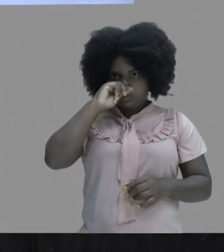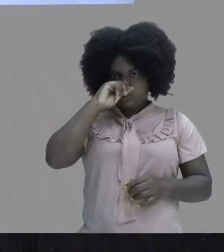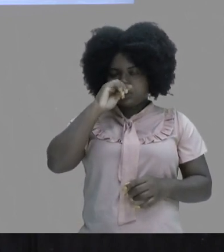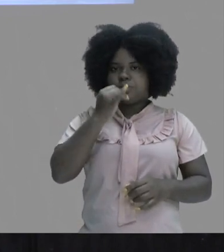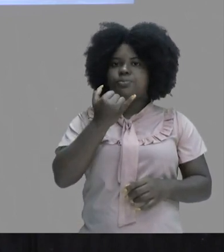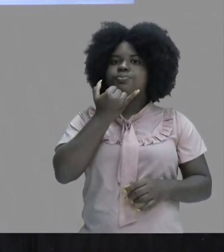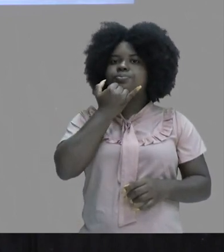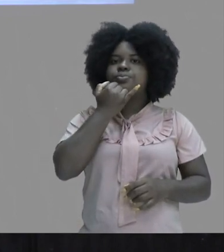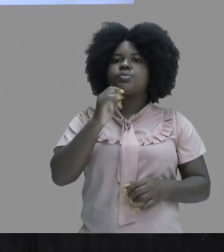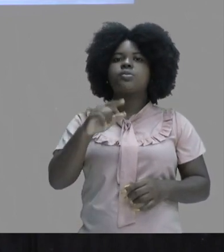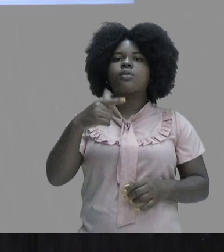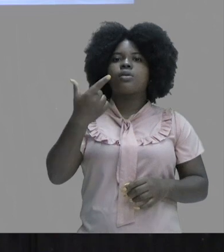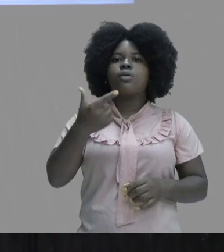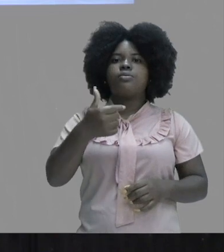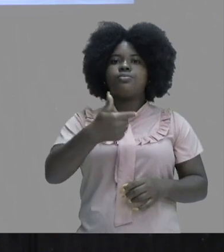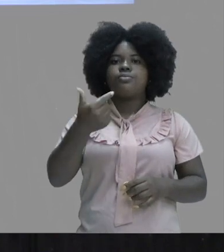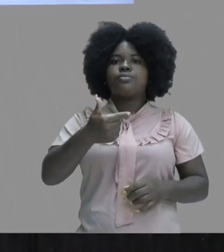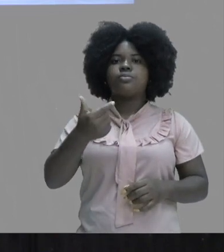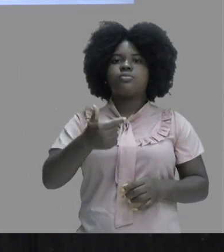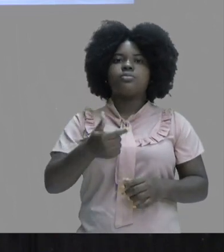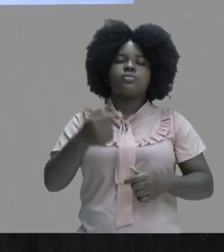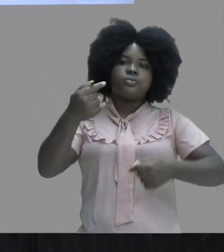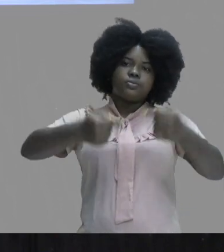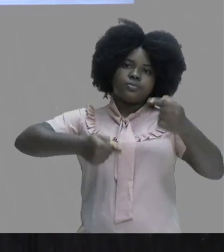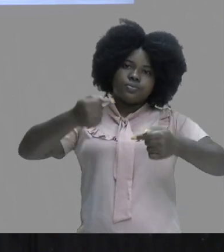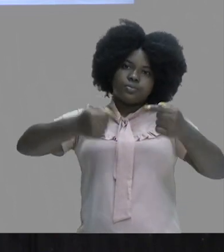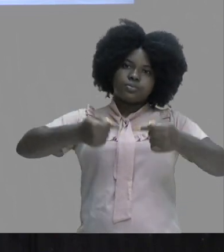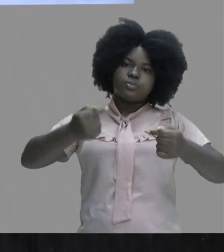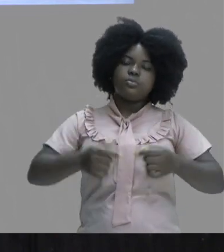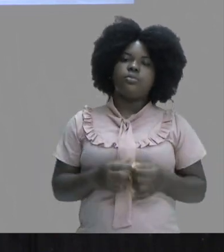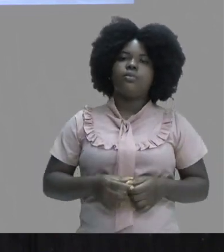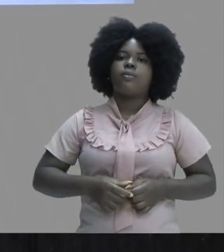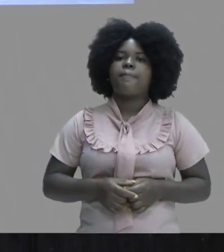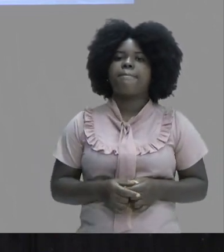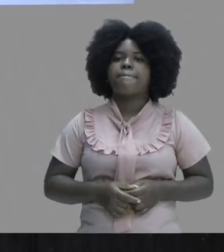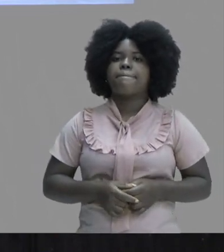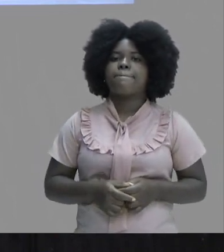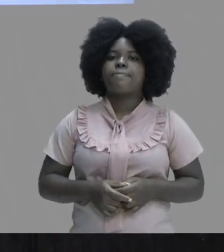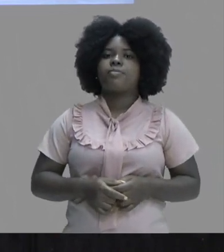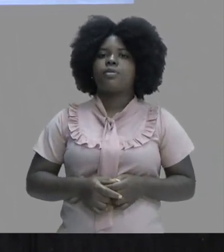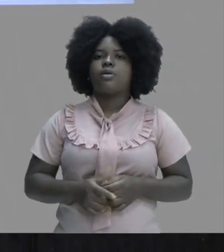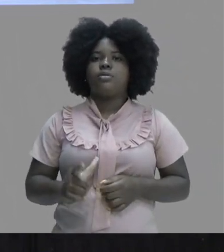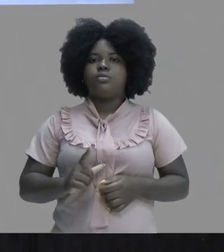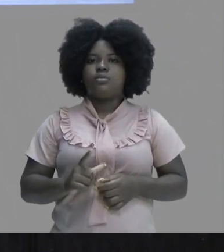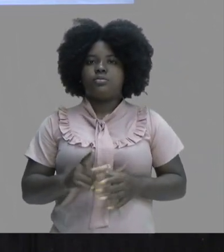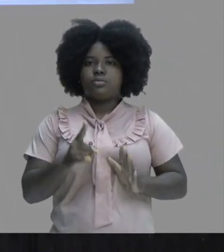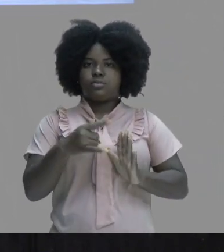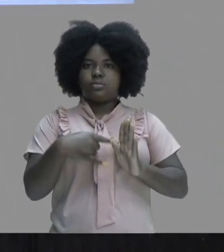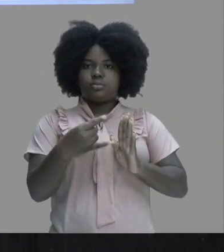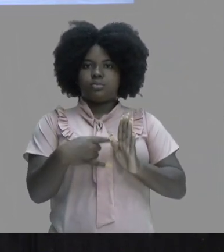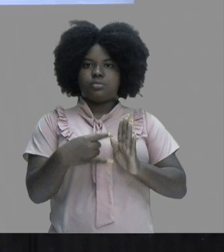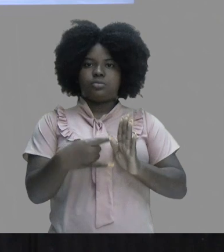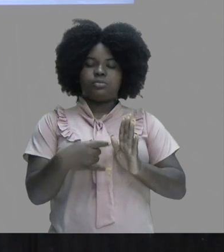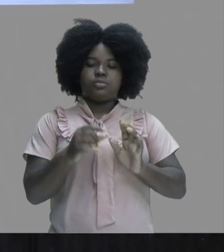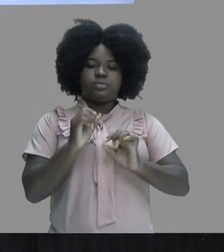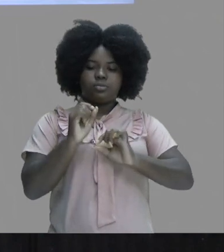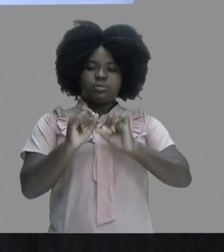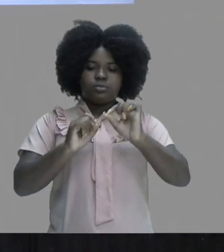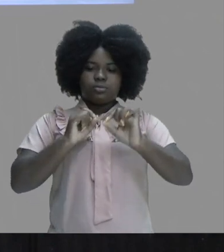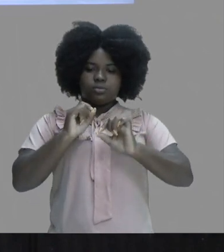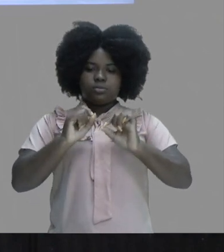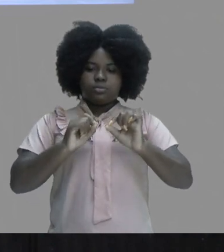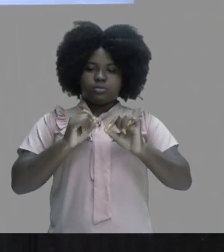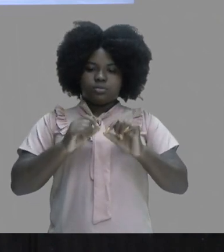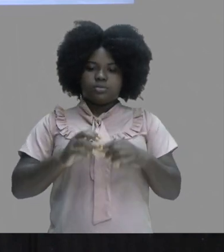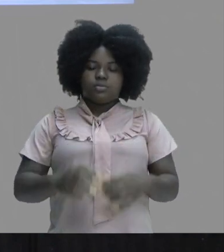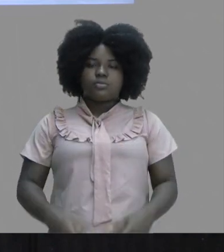especial depois da Segunda Guerra. Então, desde 1948, existe um documento oficial da ONU,